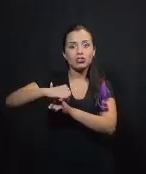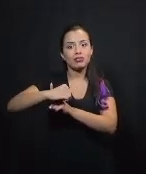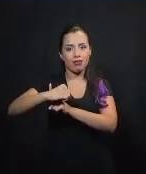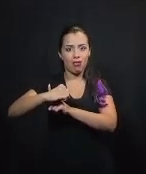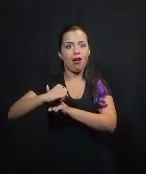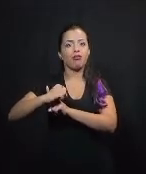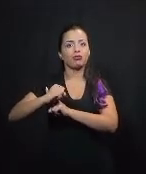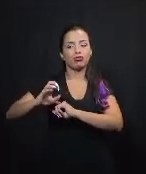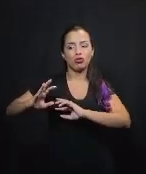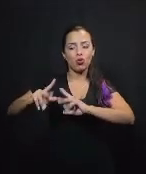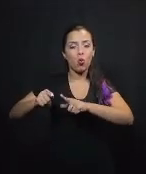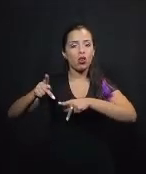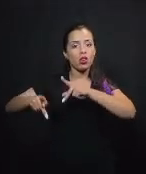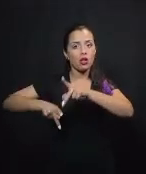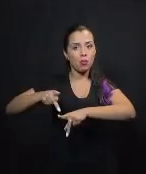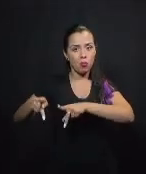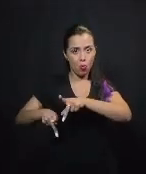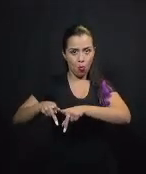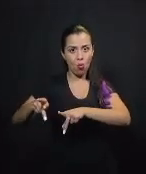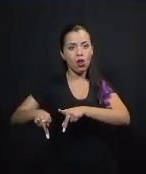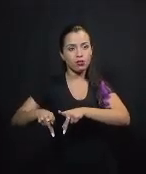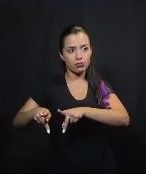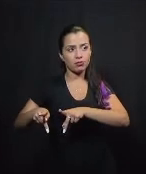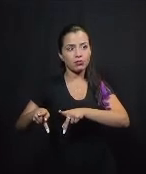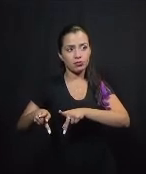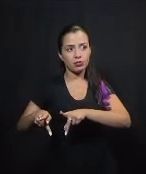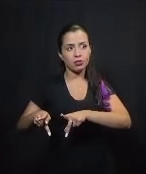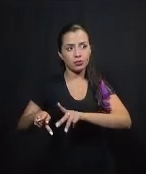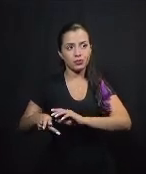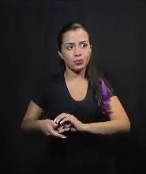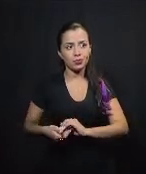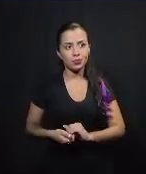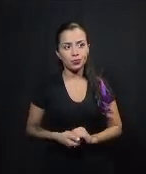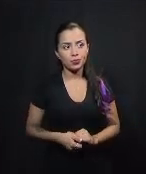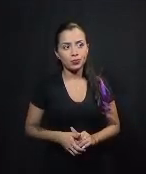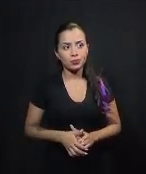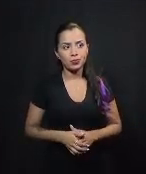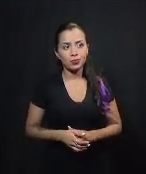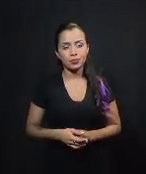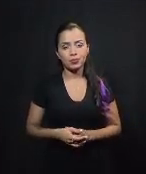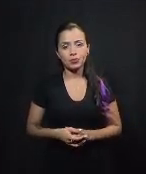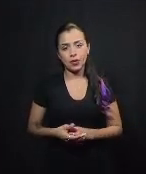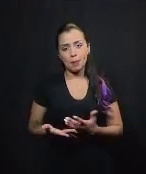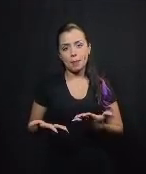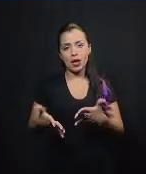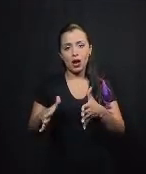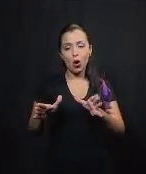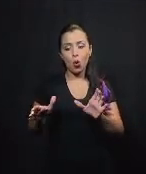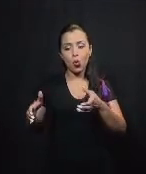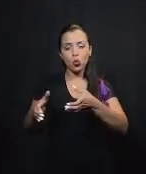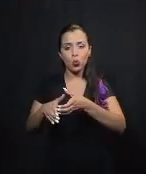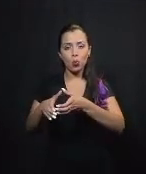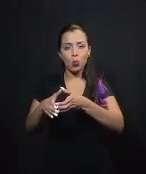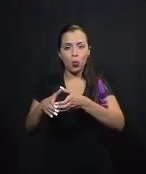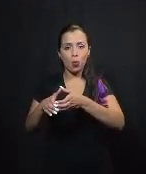populações, para falar num sofisma, menos privilegiadas. Eu gostaria mais